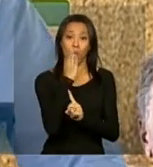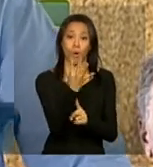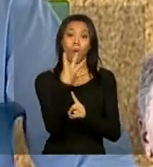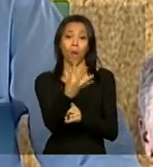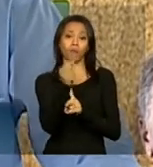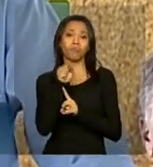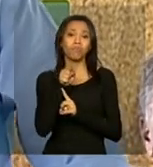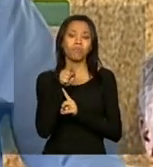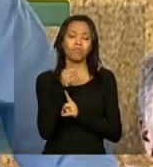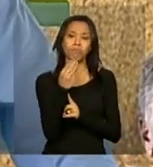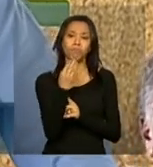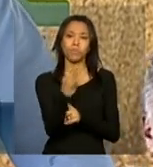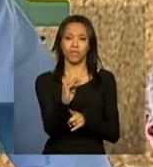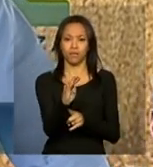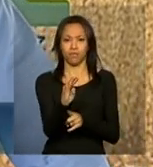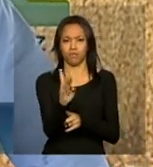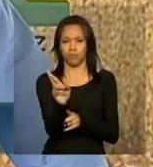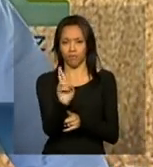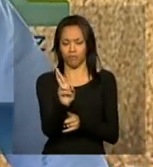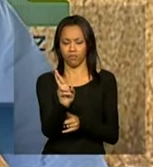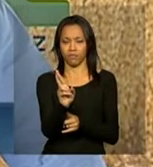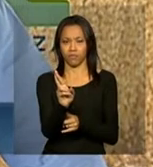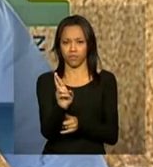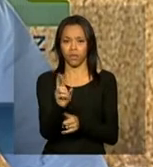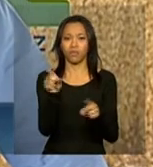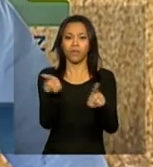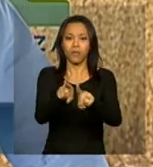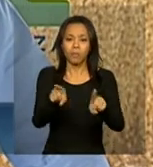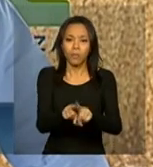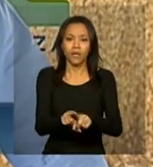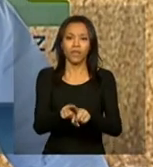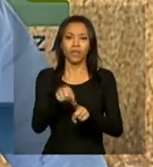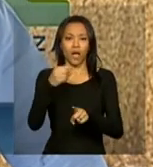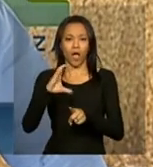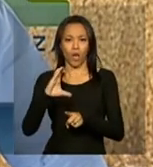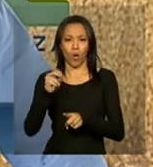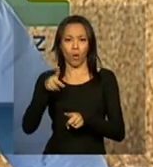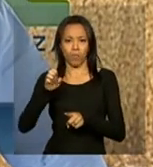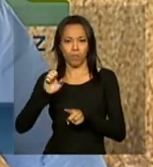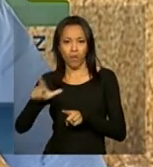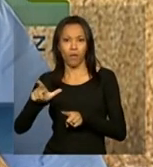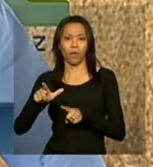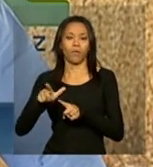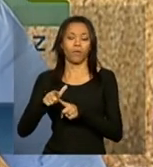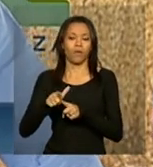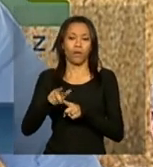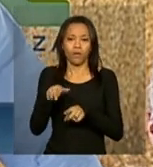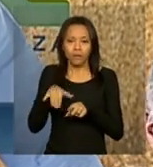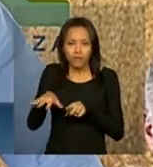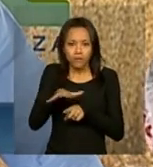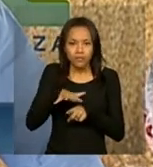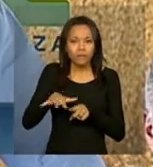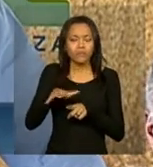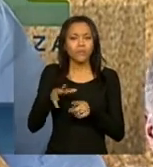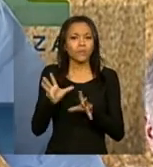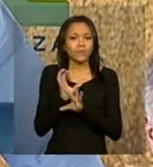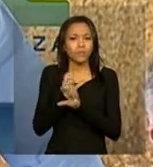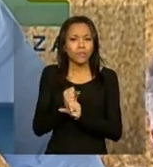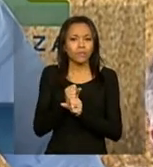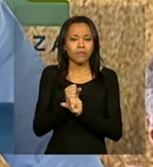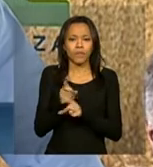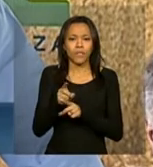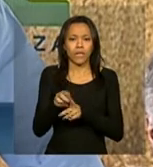de reais, a geração da Copel e Nova Canaã, ainda no Telespires, 300